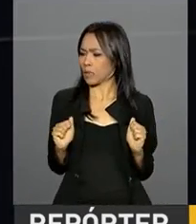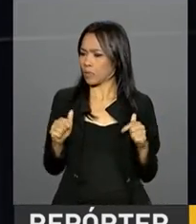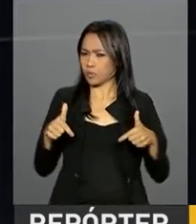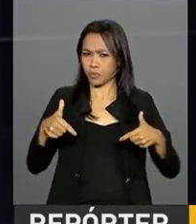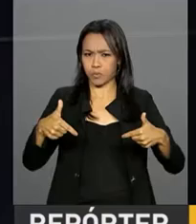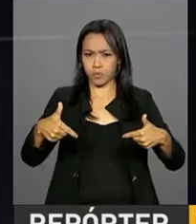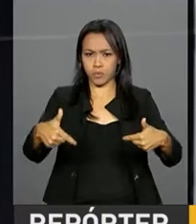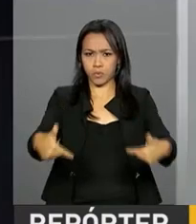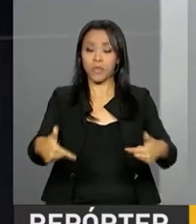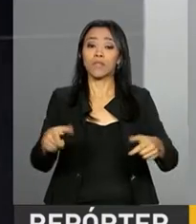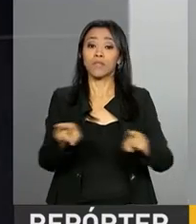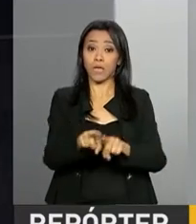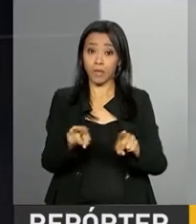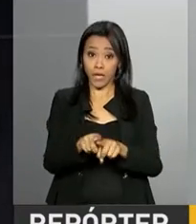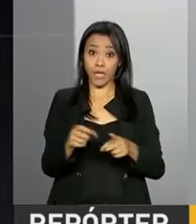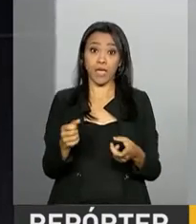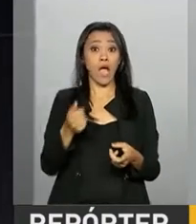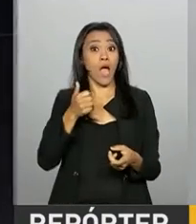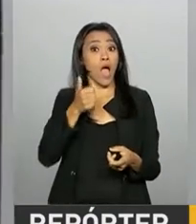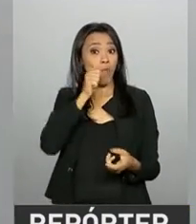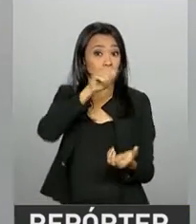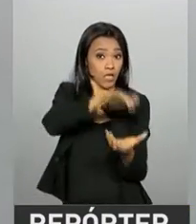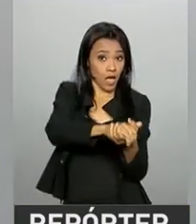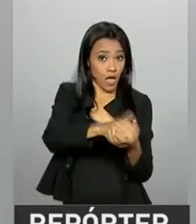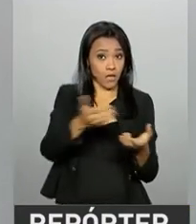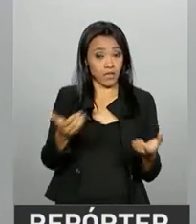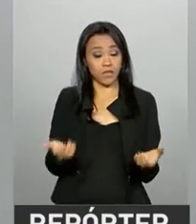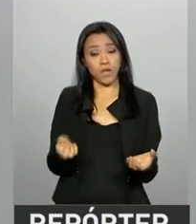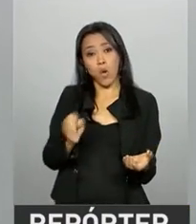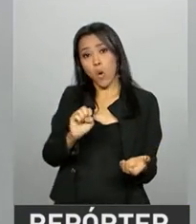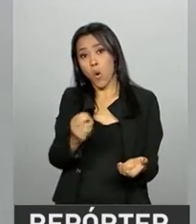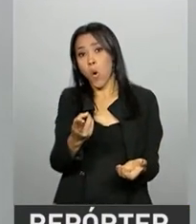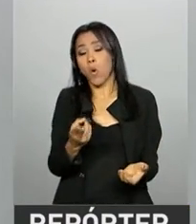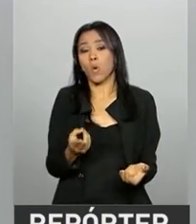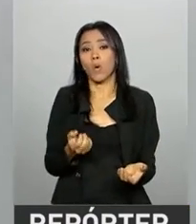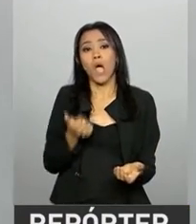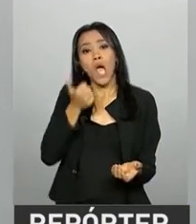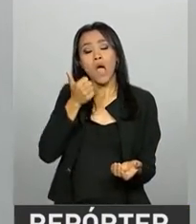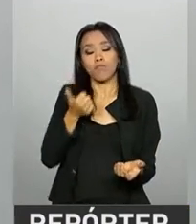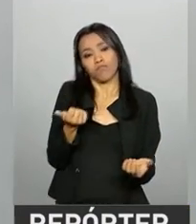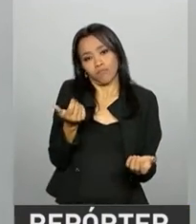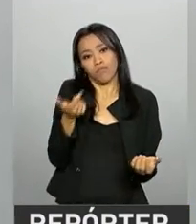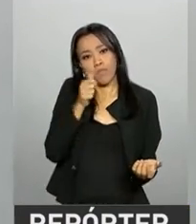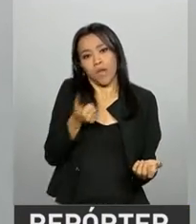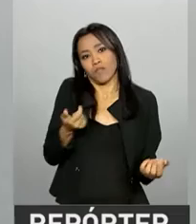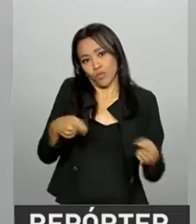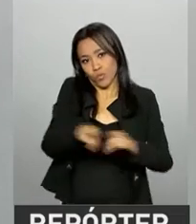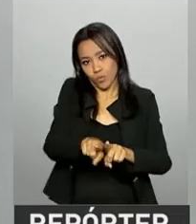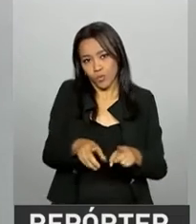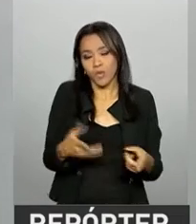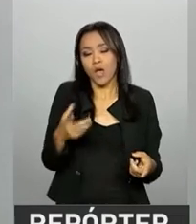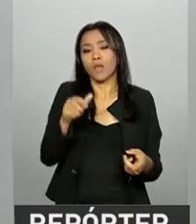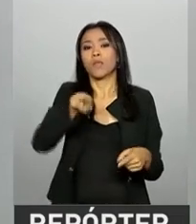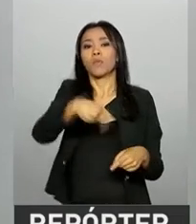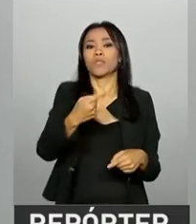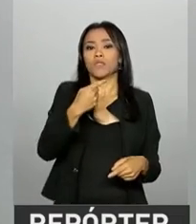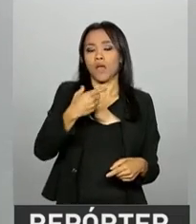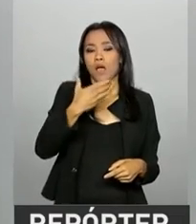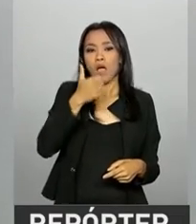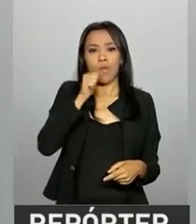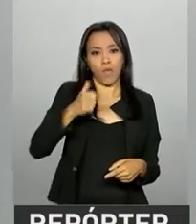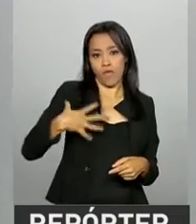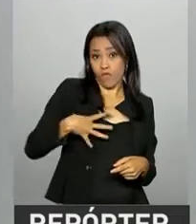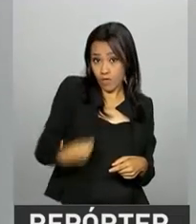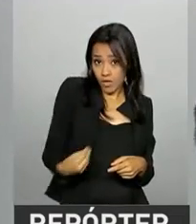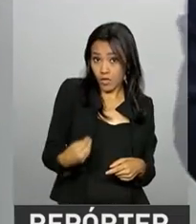gente aceita o argumento de que a mulher se casa ou de que a mulher tem um companheiro, que a mulher tem um filho, e aí